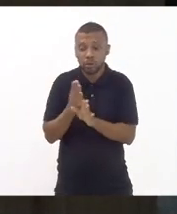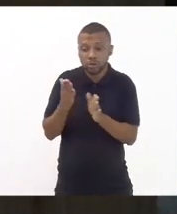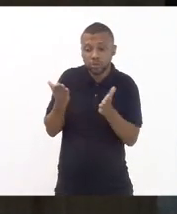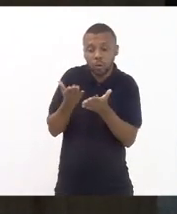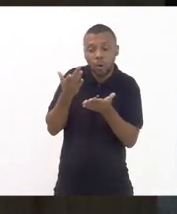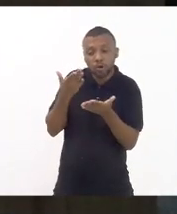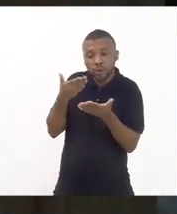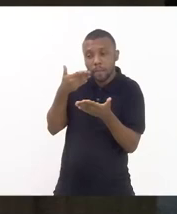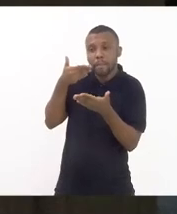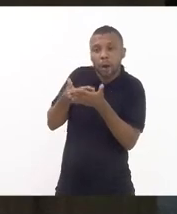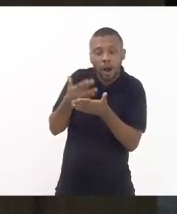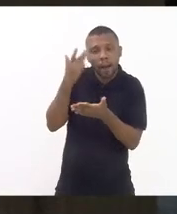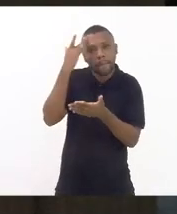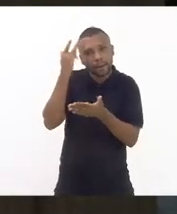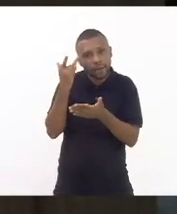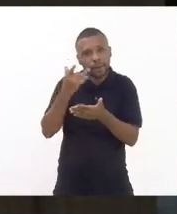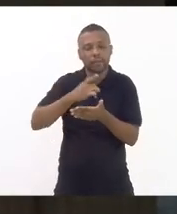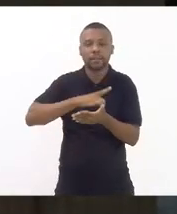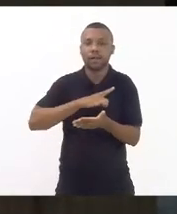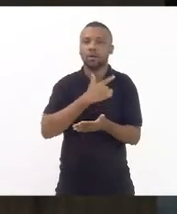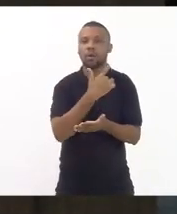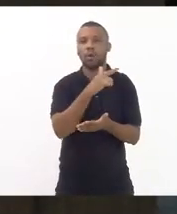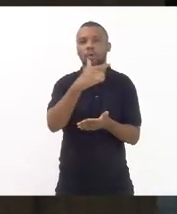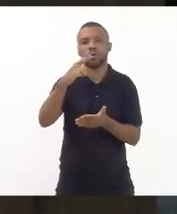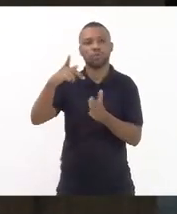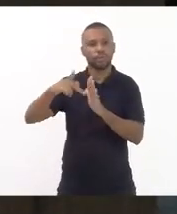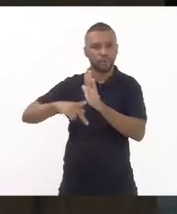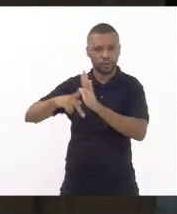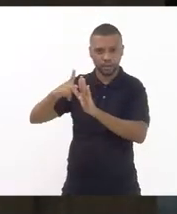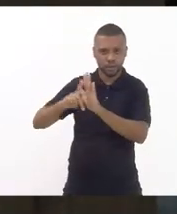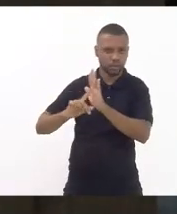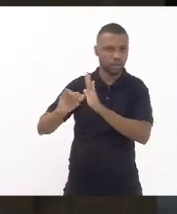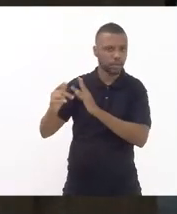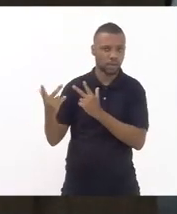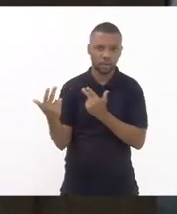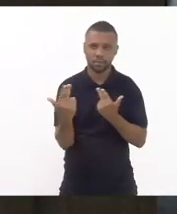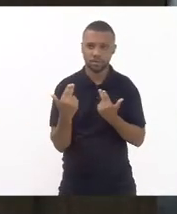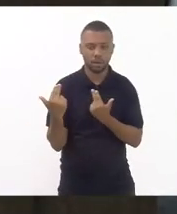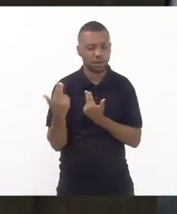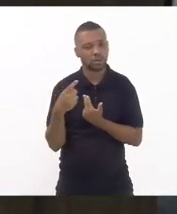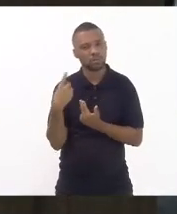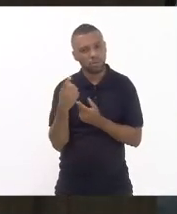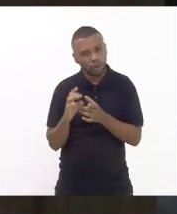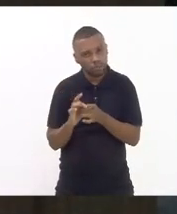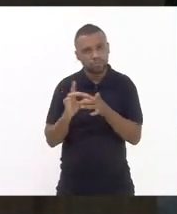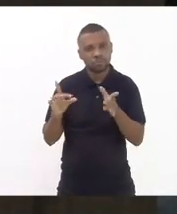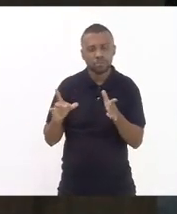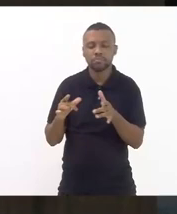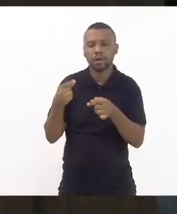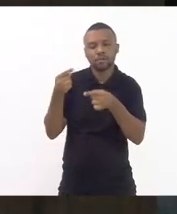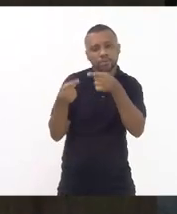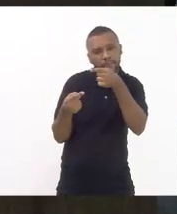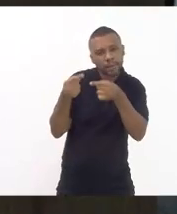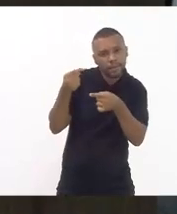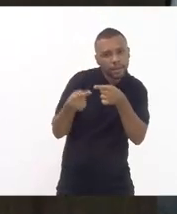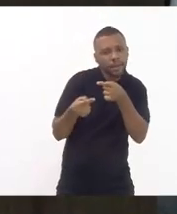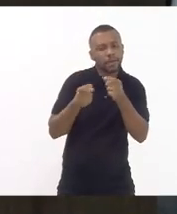amanhã, como serão outros projetos, o que vai nos permitir tramitar, debater,